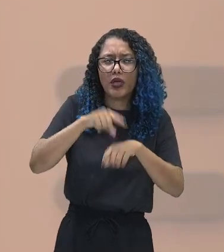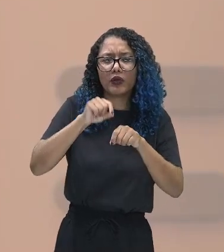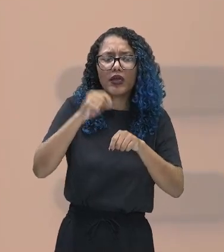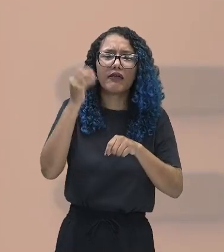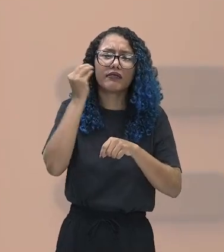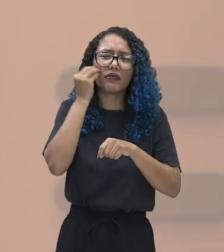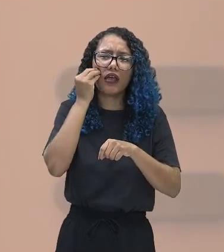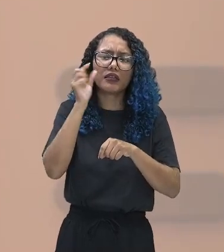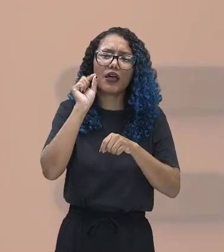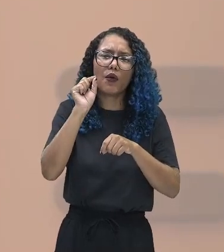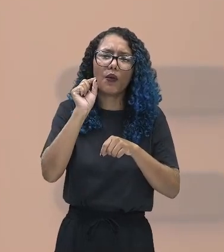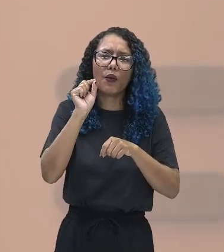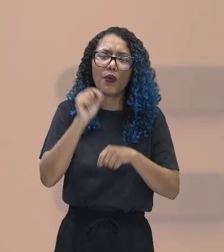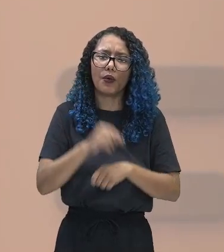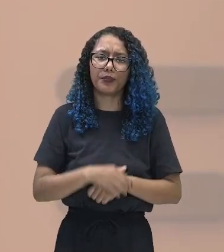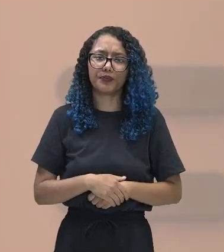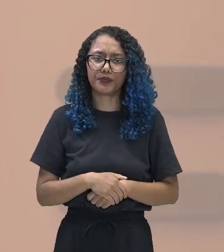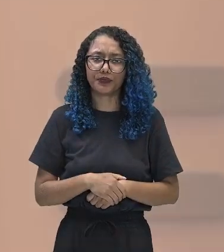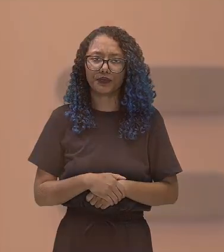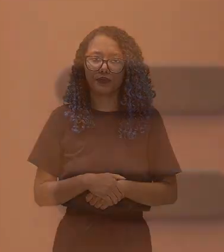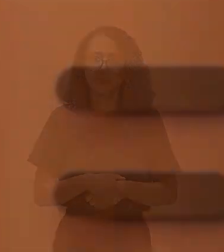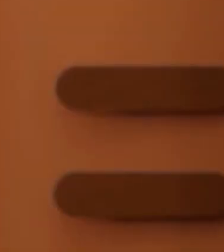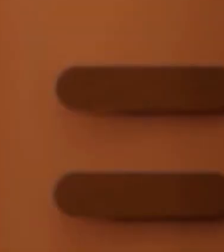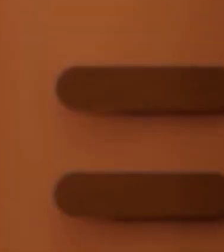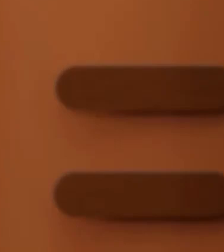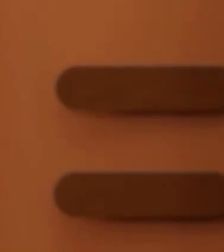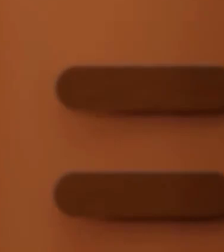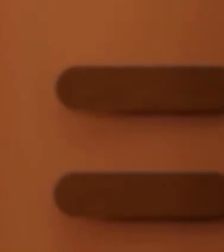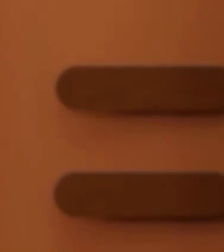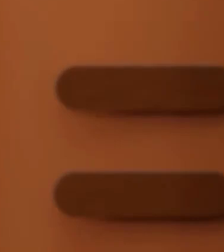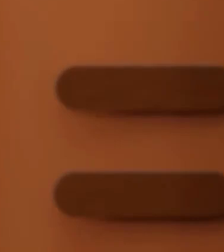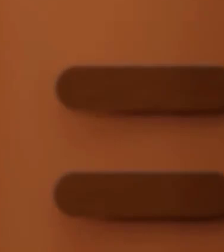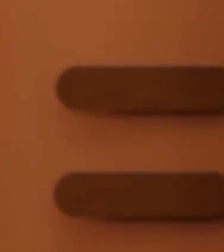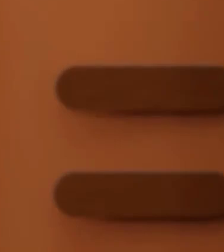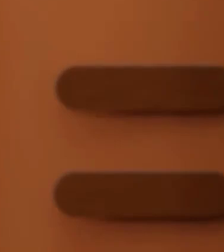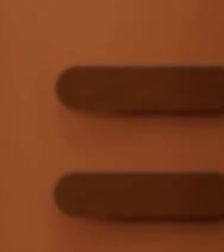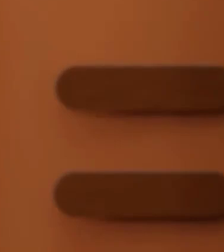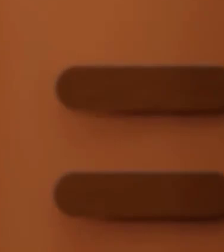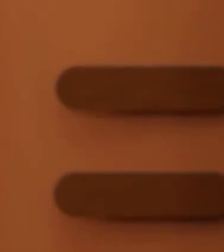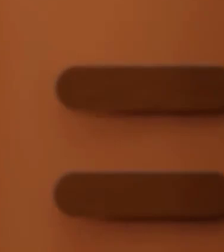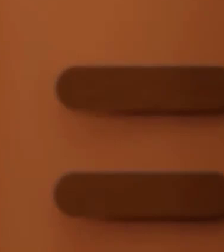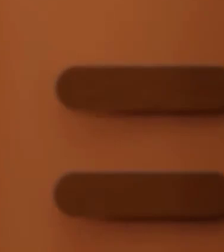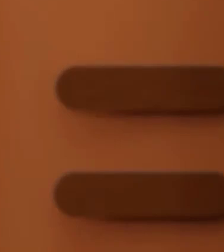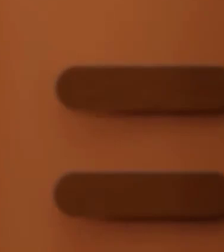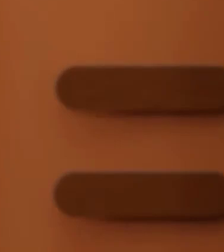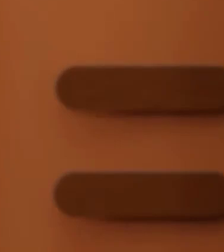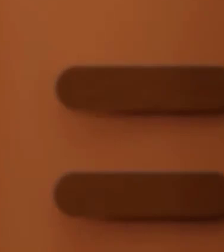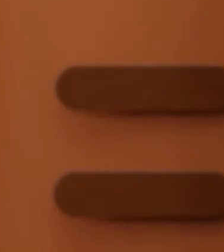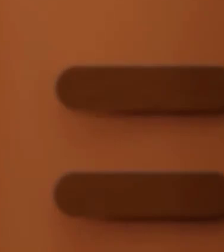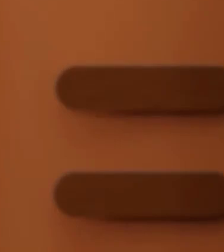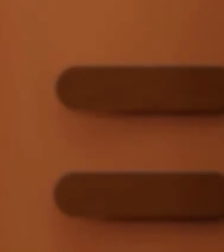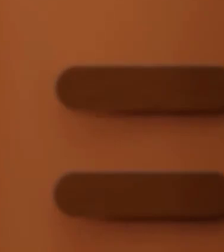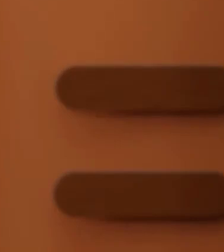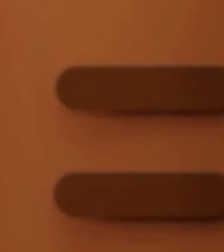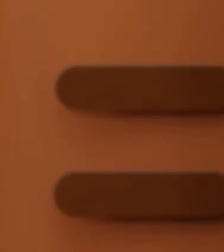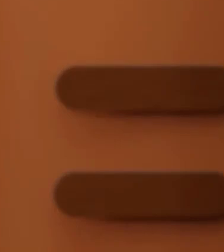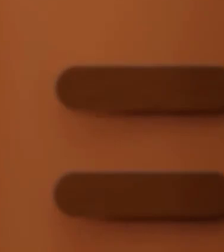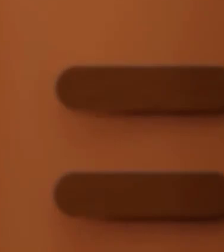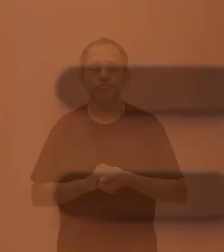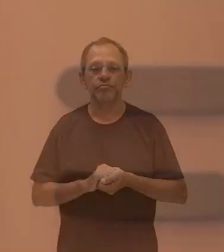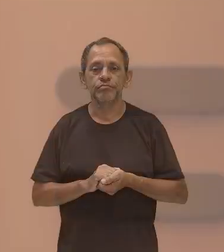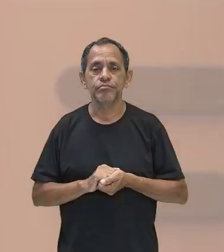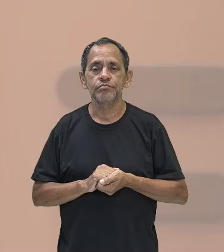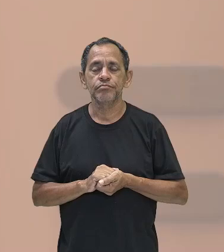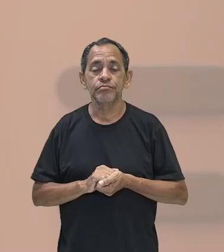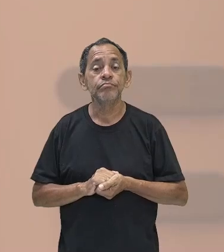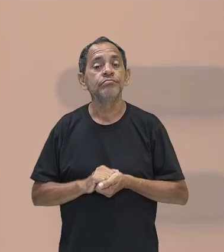os espartanos e aí o Império Persa, eles vão também ganhar tempo. Por quê? Para a chegada, então, aí,